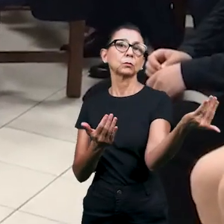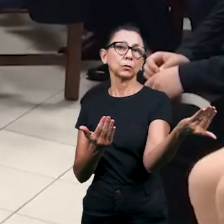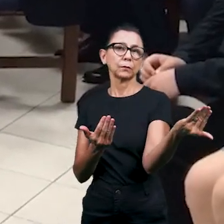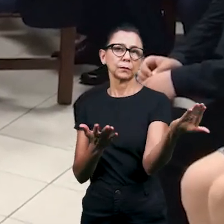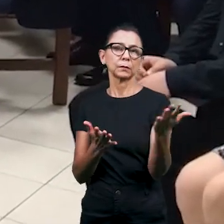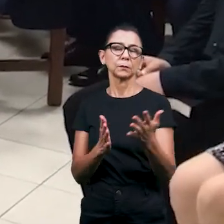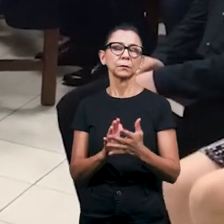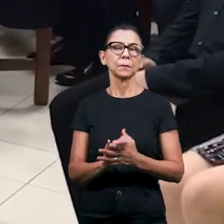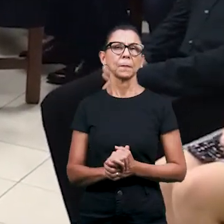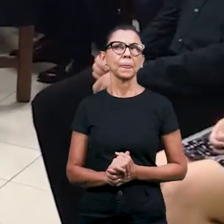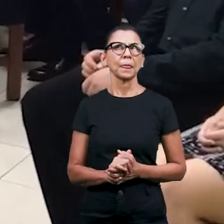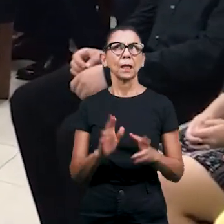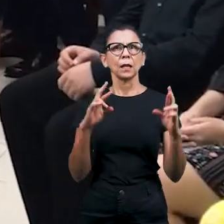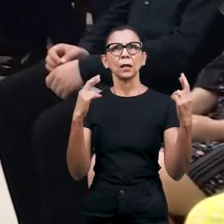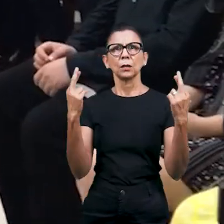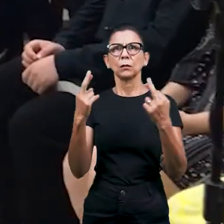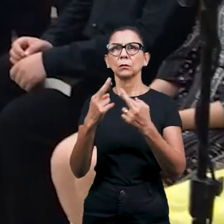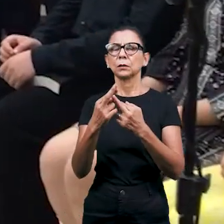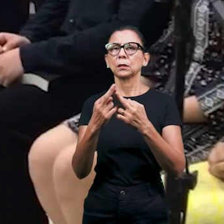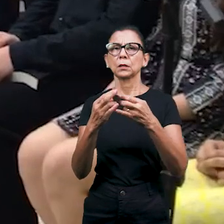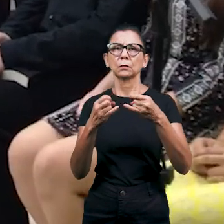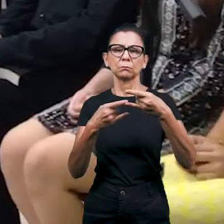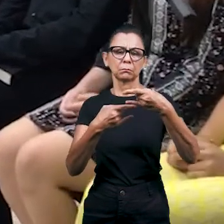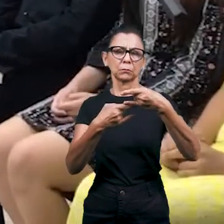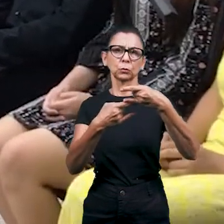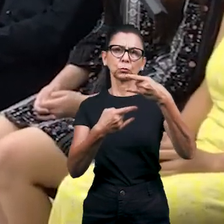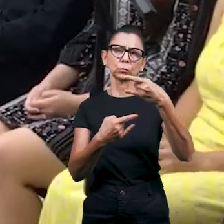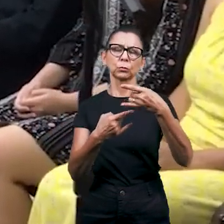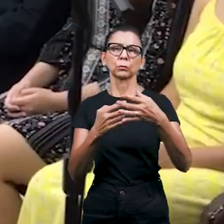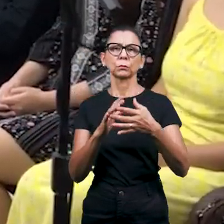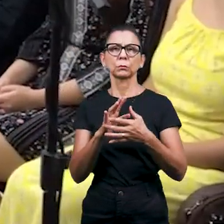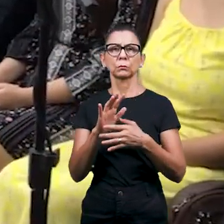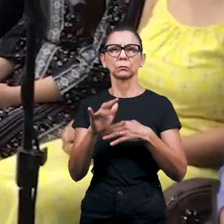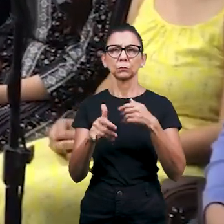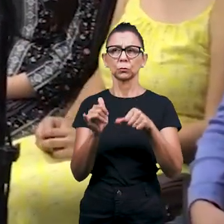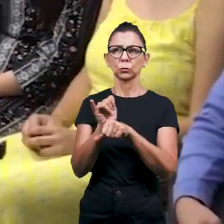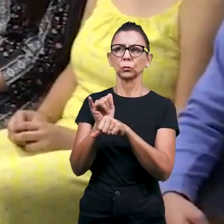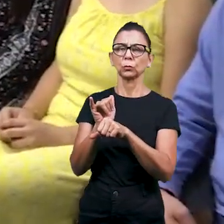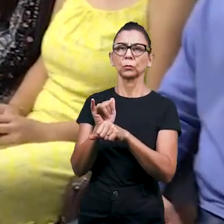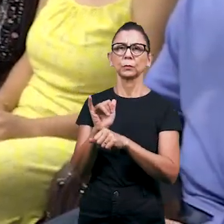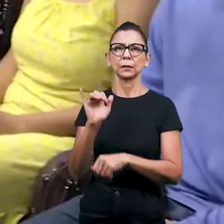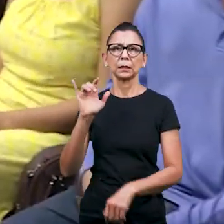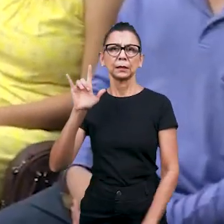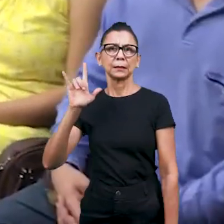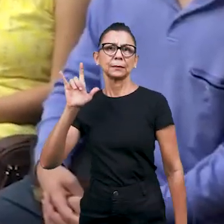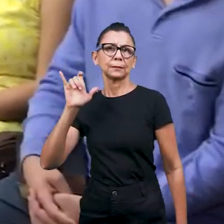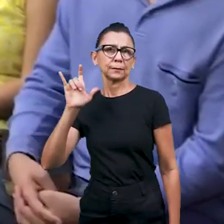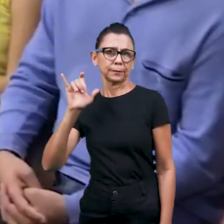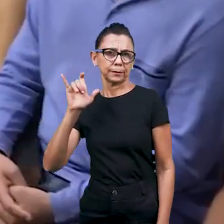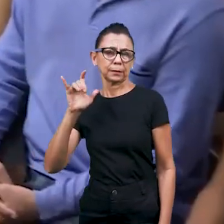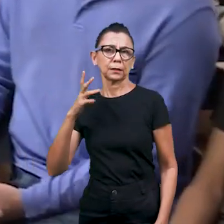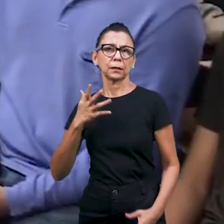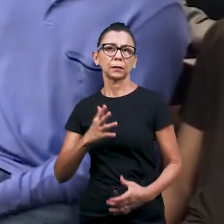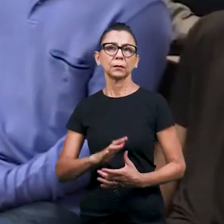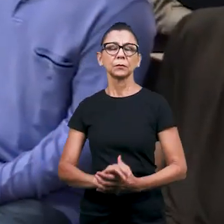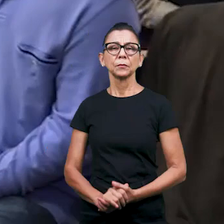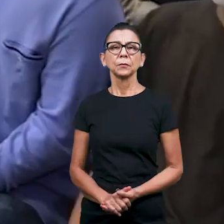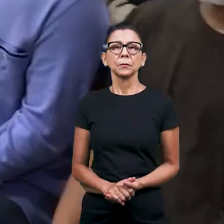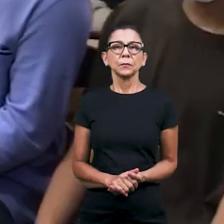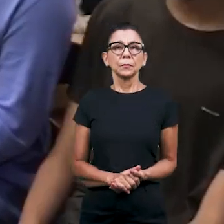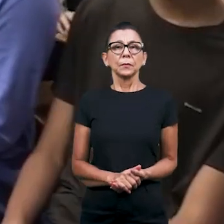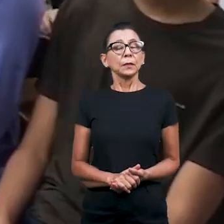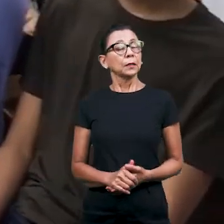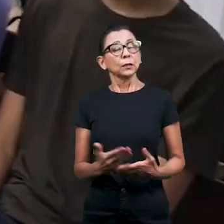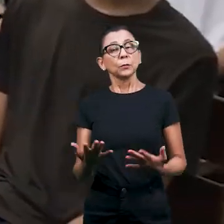transmitidas pelo Zoom, pelo YouTube, pelo Instagram. E por isso o nome surgiu de forma também muito